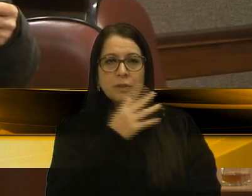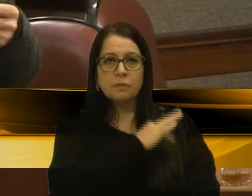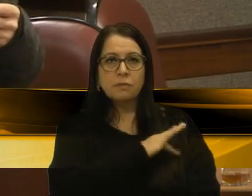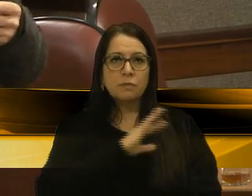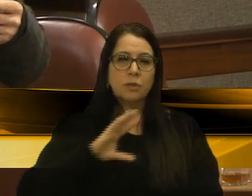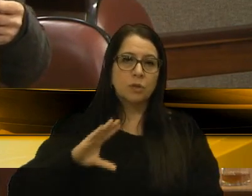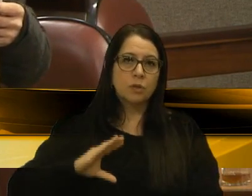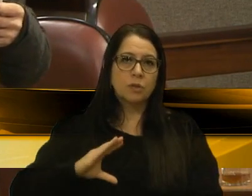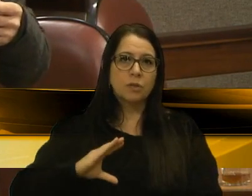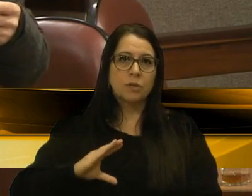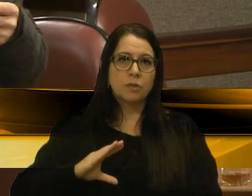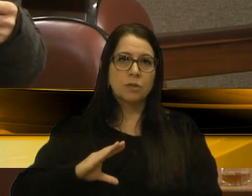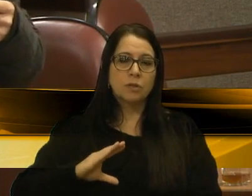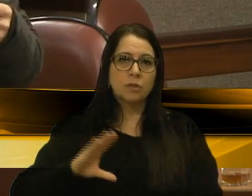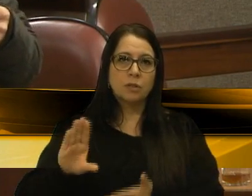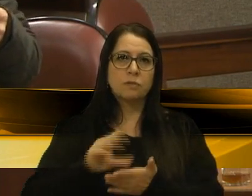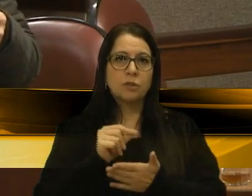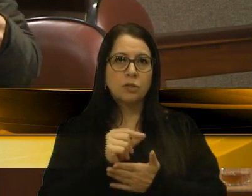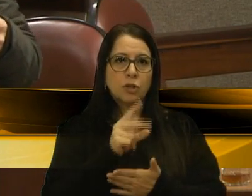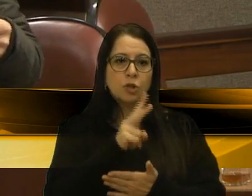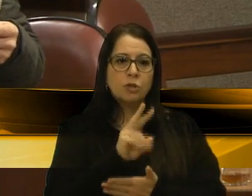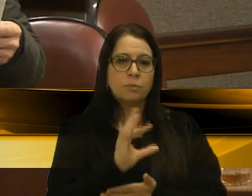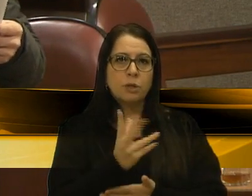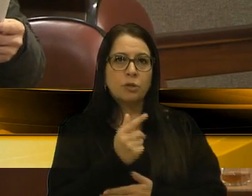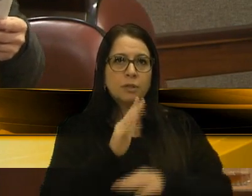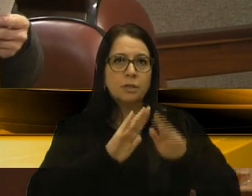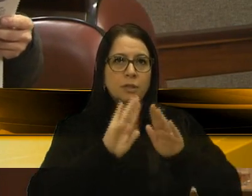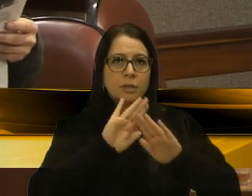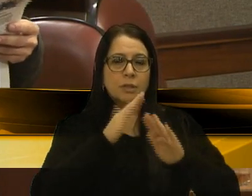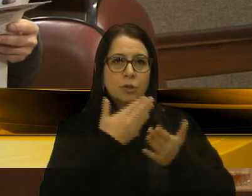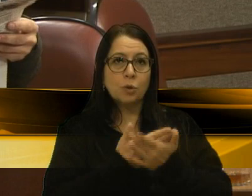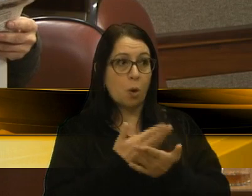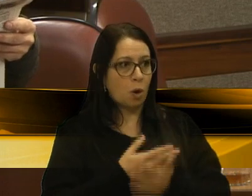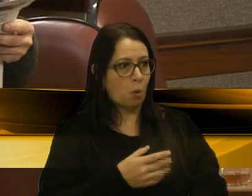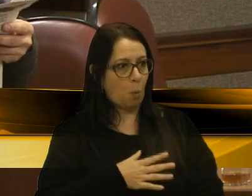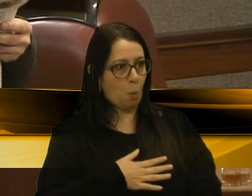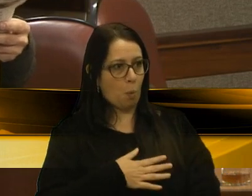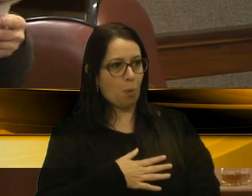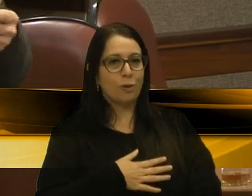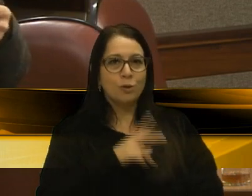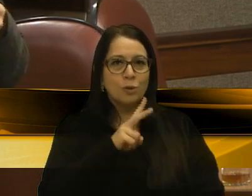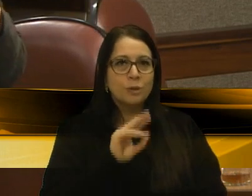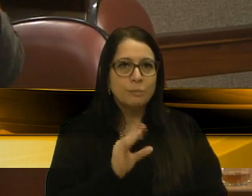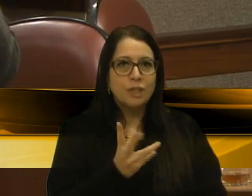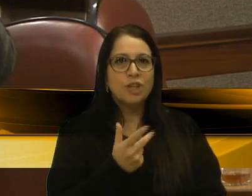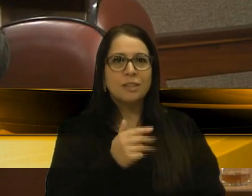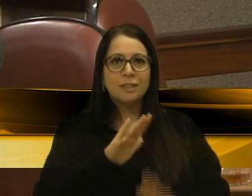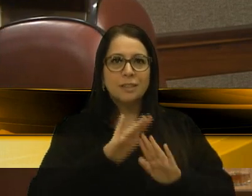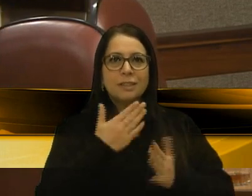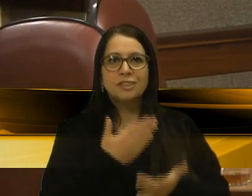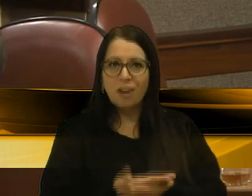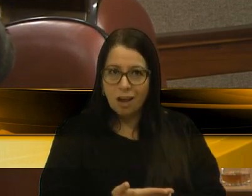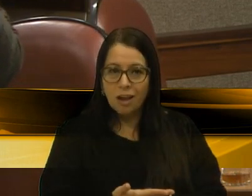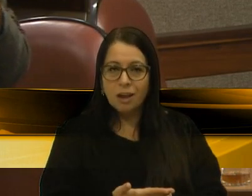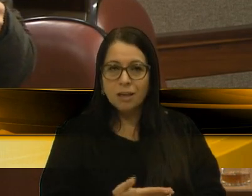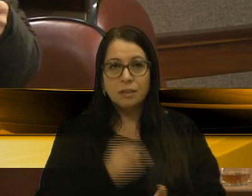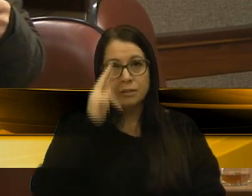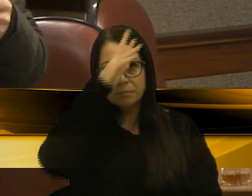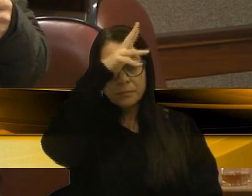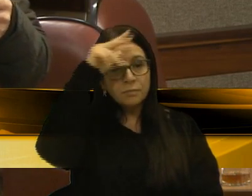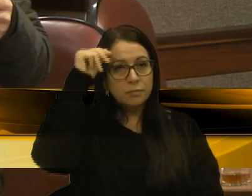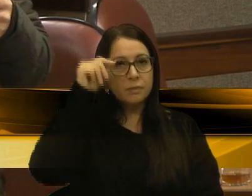Cunha investe perto de 2 milhões em escola. Eu disse, opa, 2 milhões em escola? O prefeito